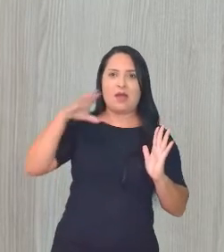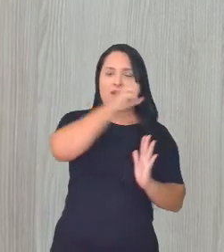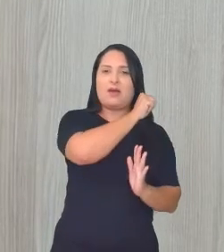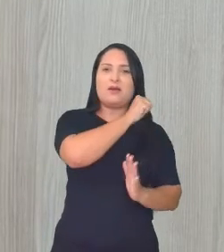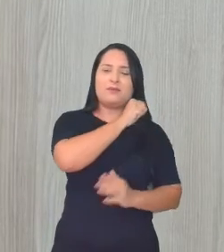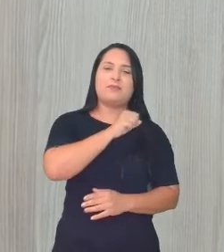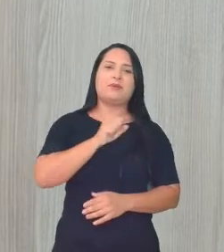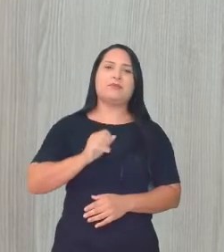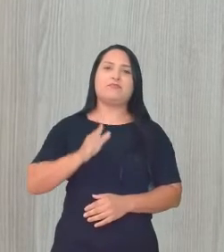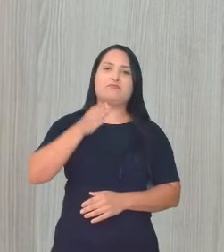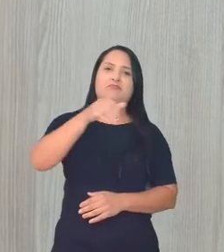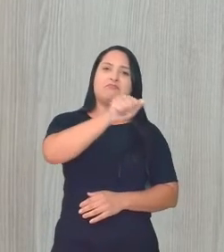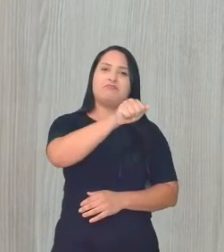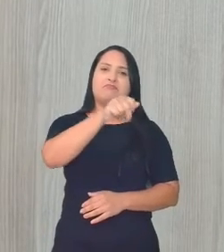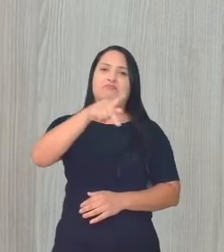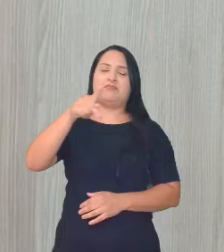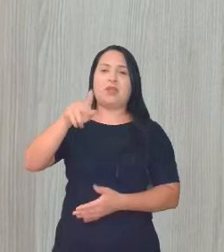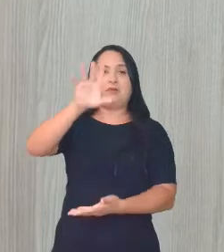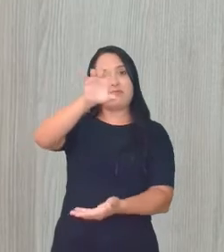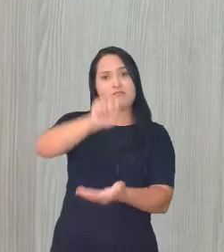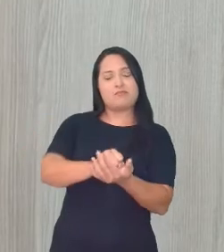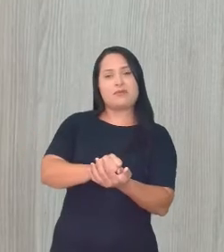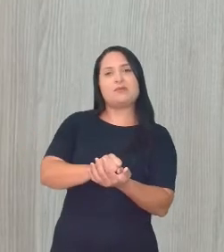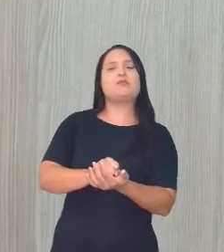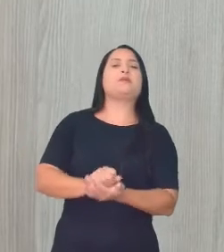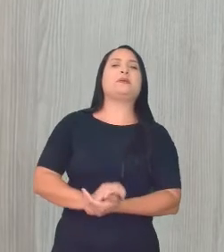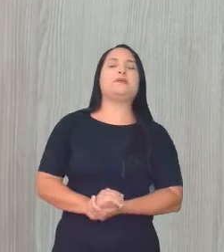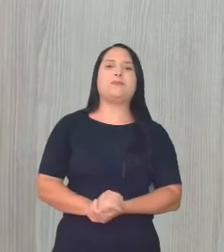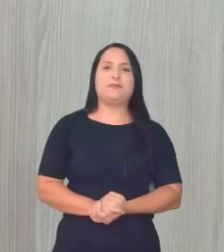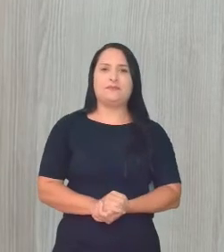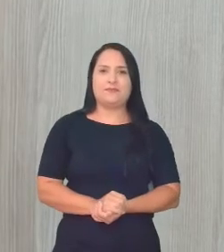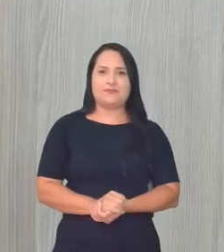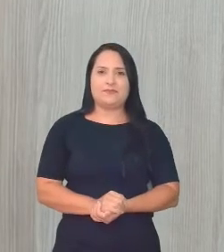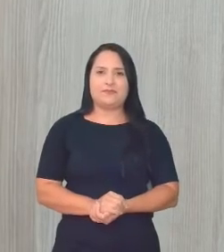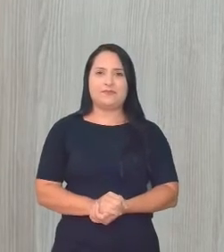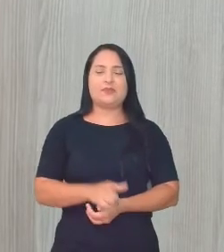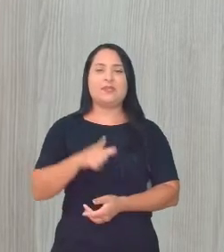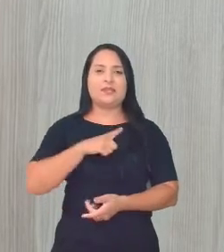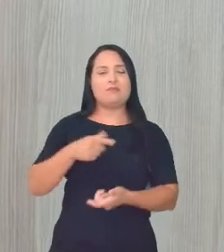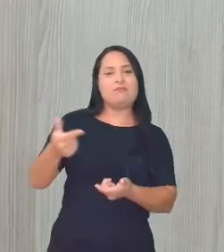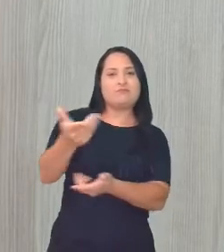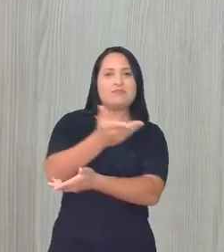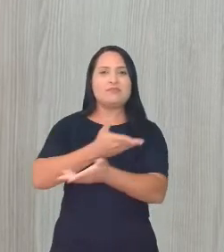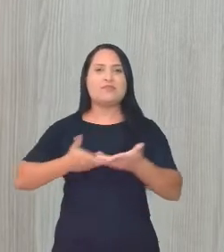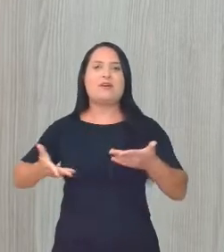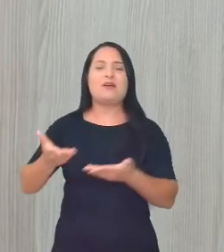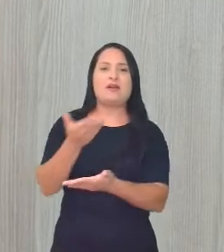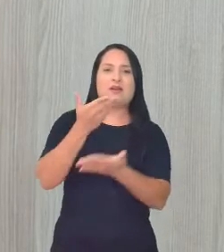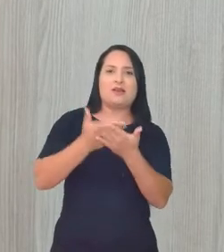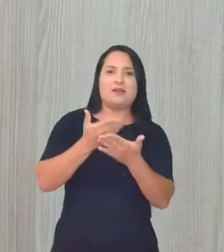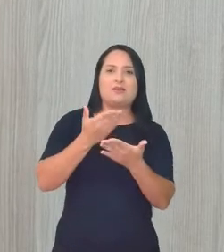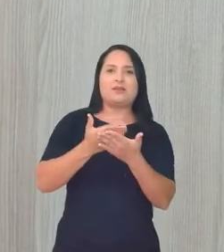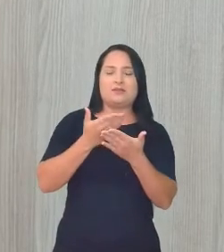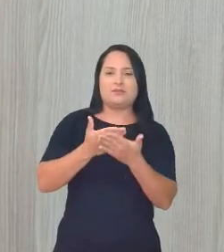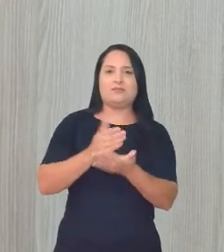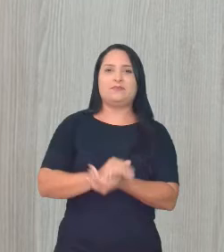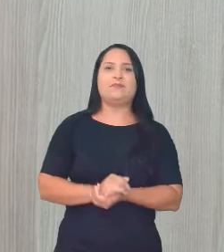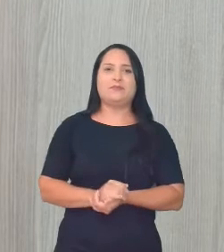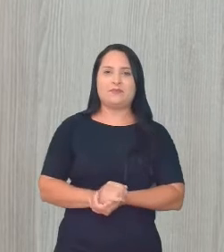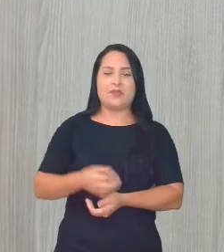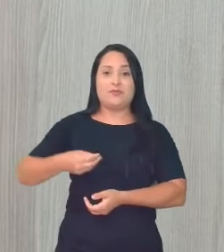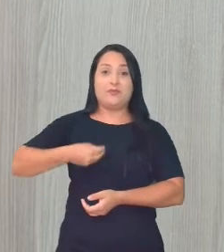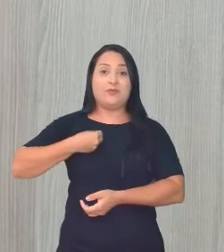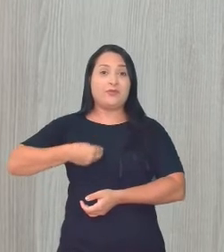ao nosso aplicativo, aí você instala e aí vai poder interagir com nossa aula simultaneamente aqui no